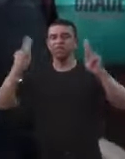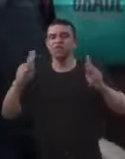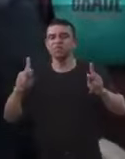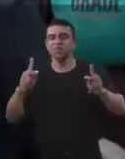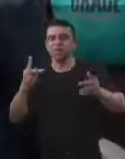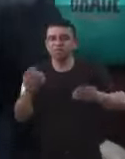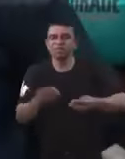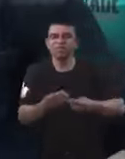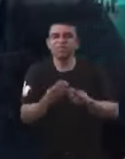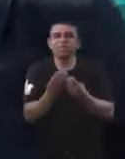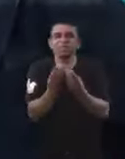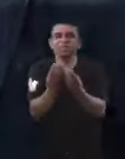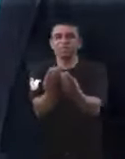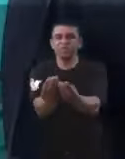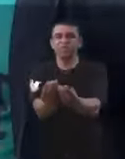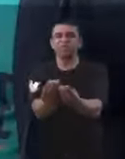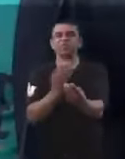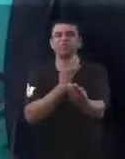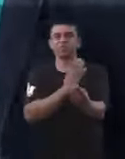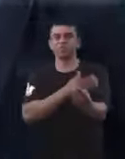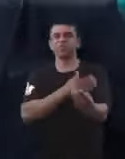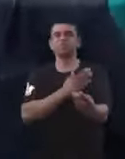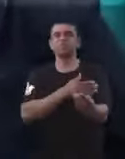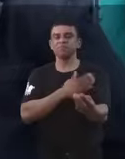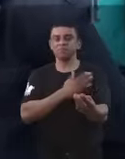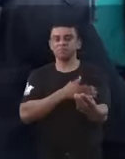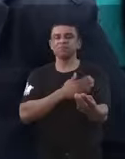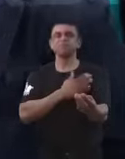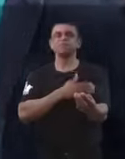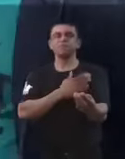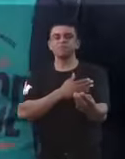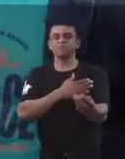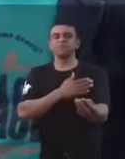Traz a paz ao coração dela.